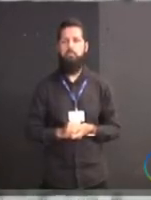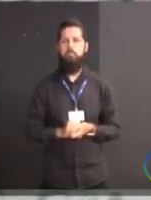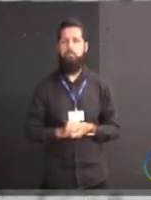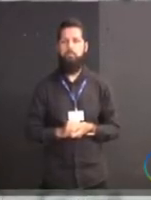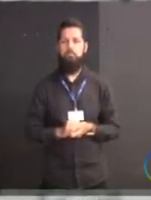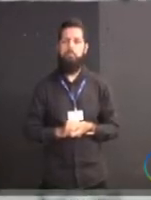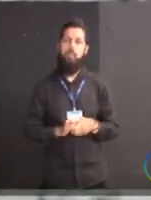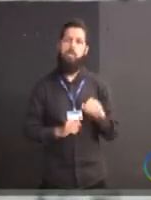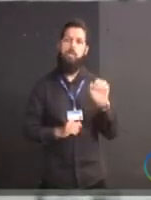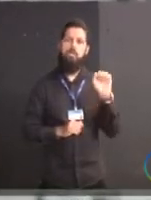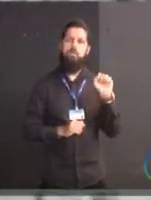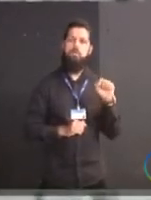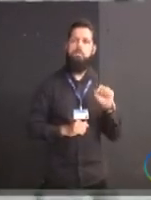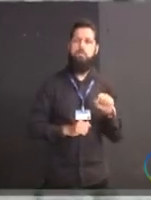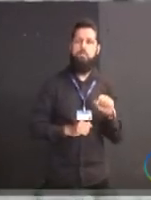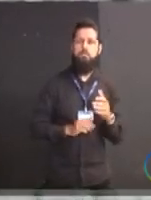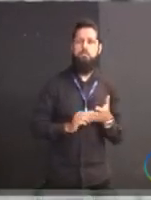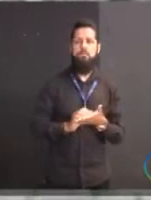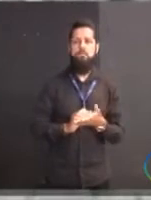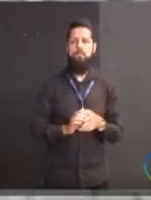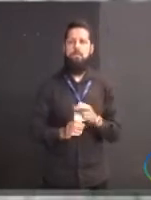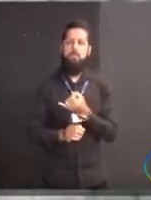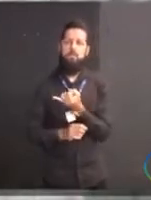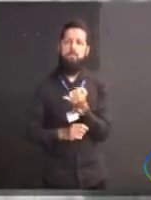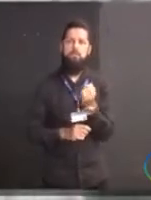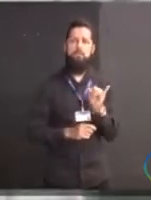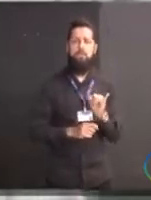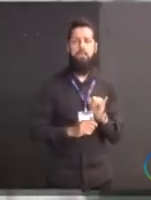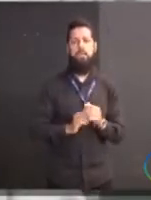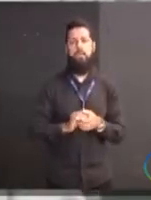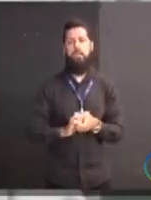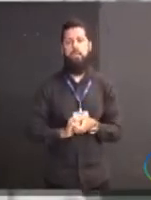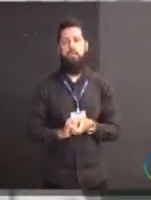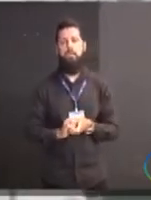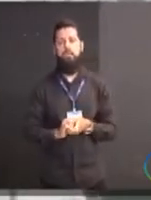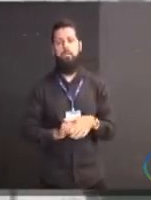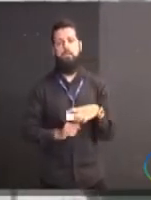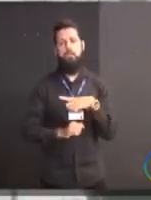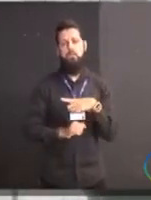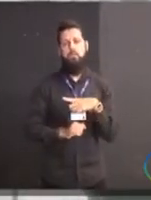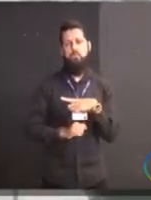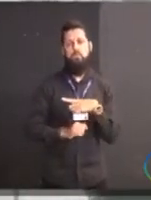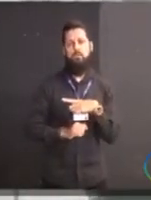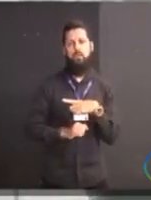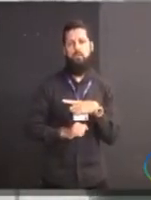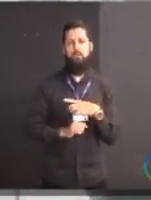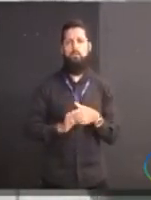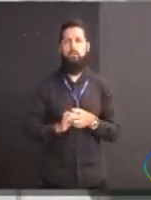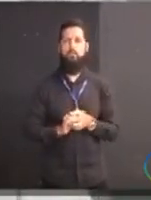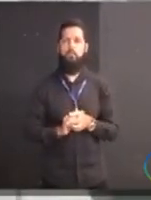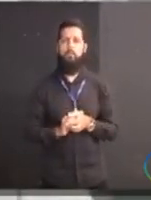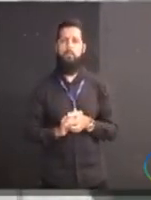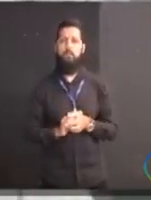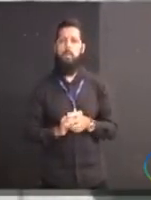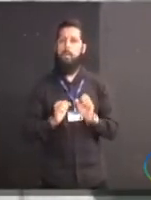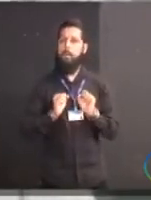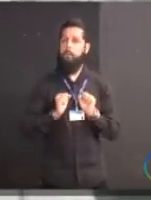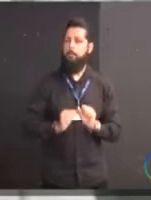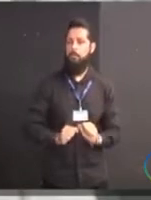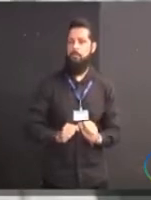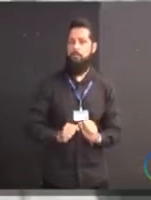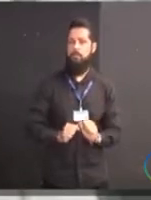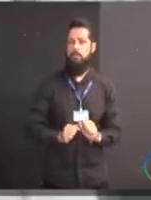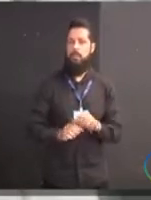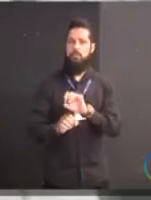Se eu tivesse a autoridade de uma pessoa que fosse representar algum